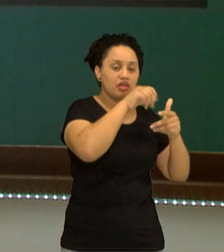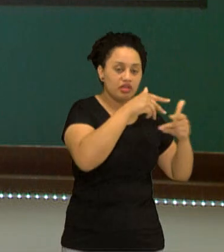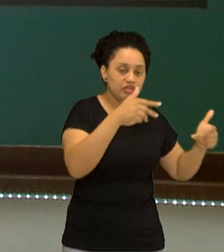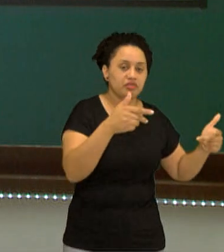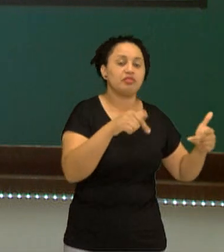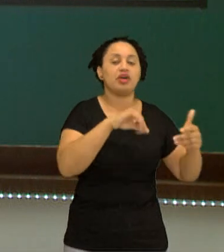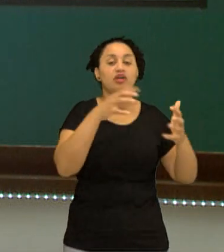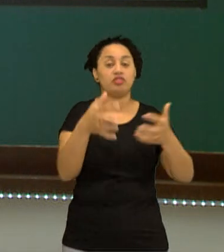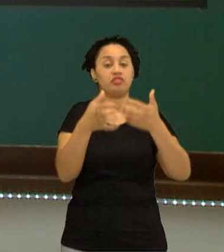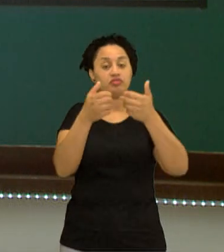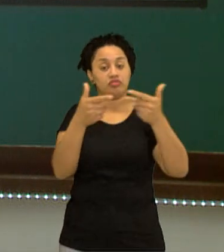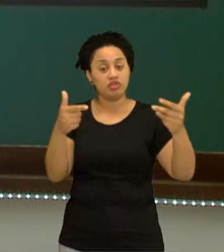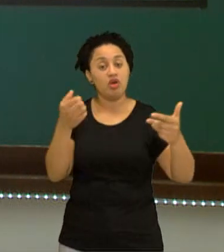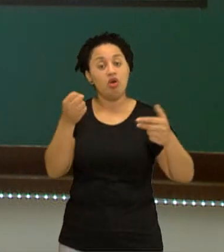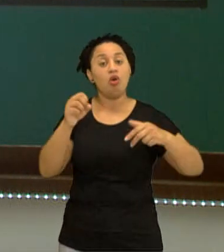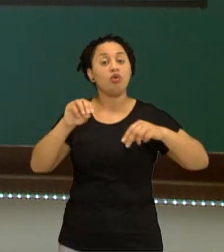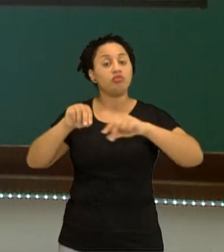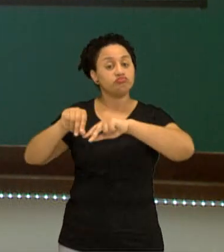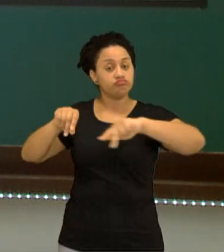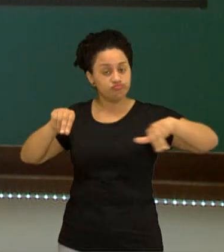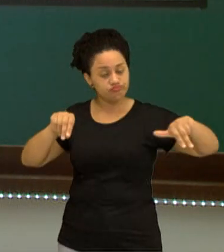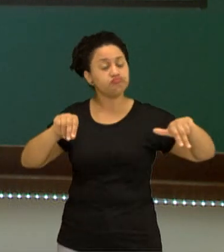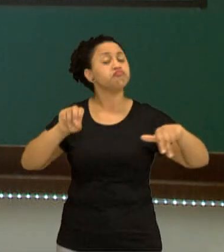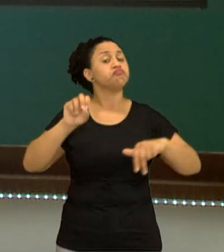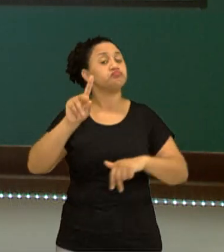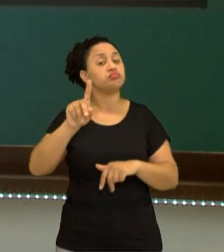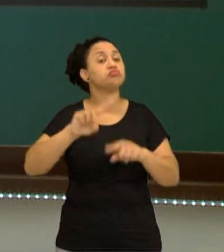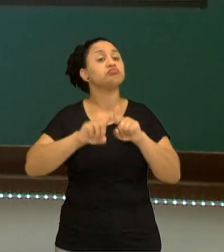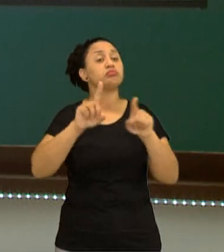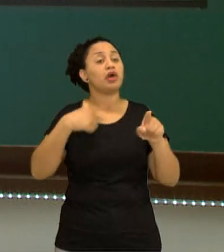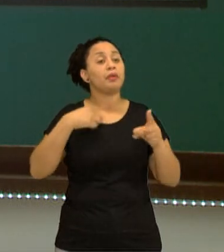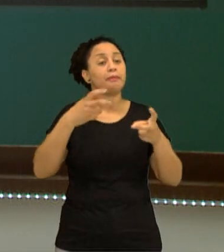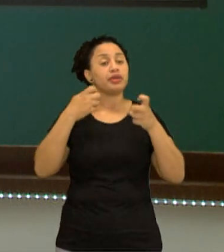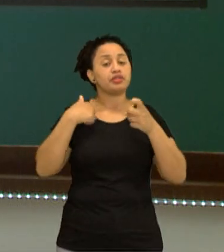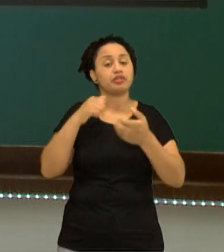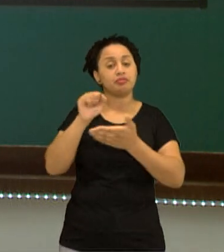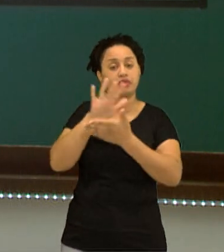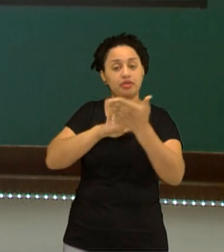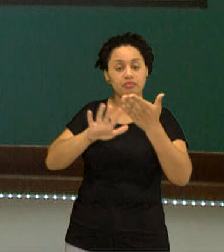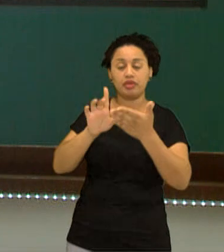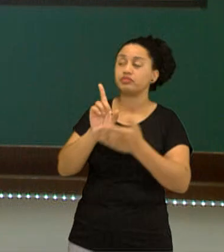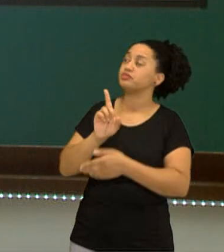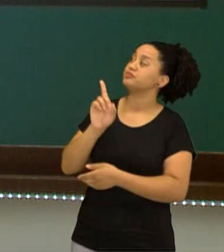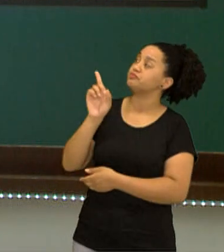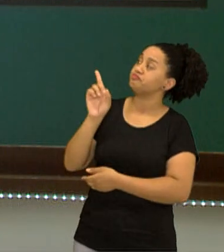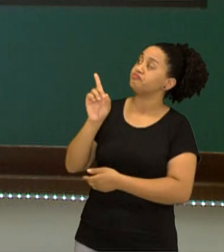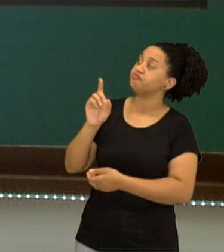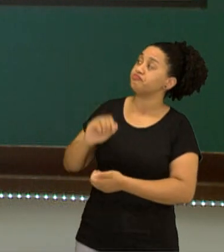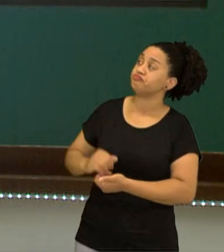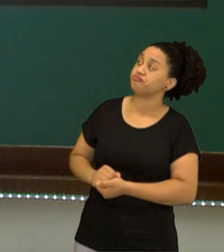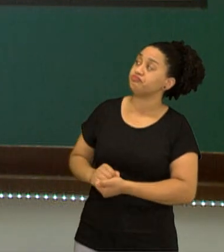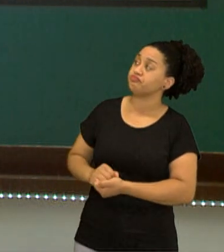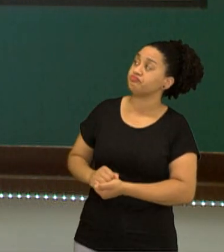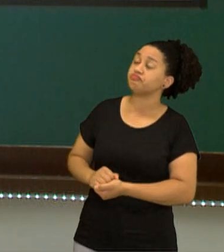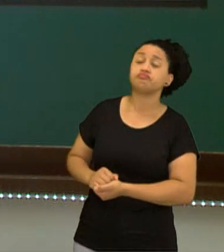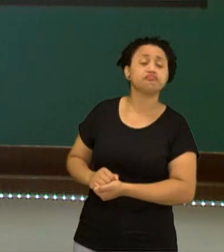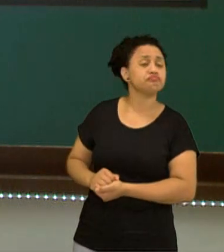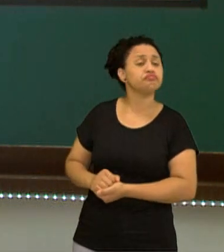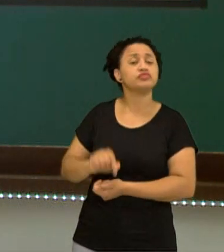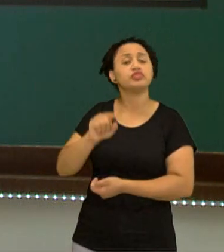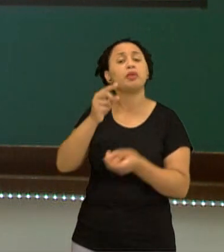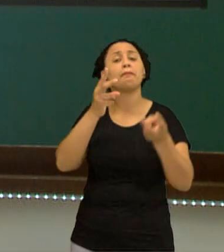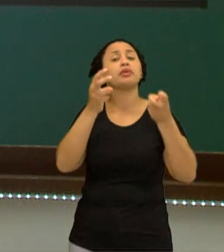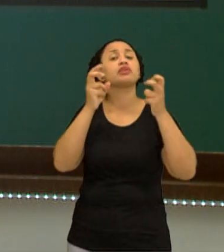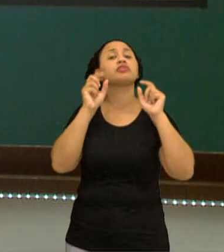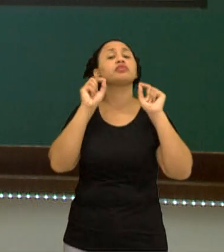animal ou mineral. Ok? Mas agora observem essa segunda imagem que eu trago para vocês. O que vocês conseguem